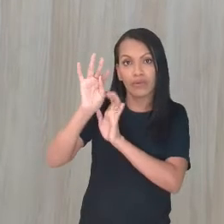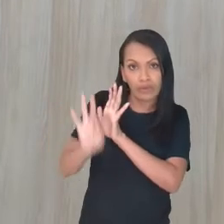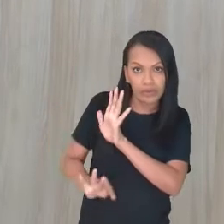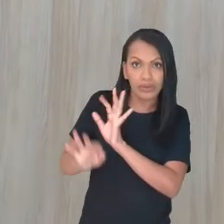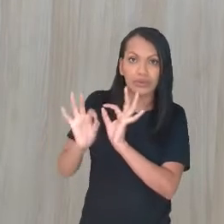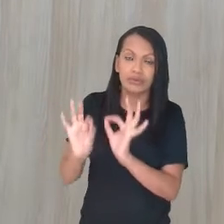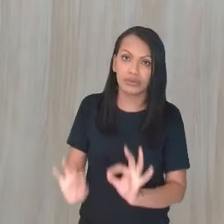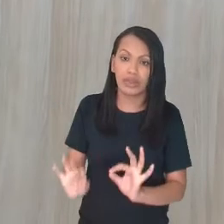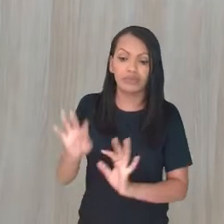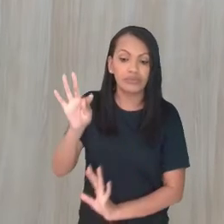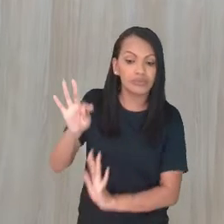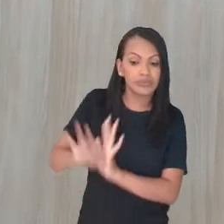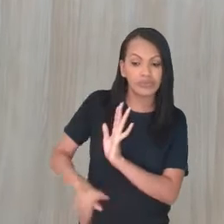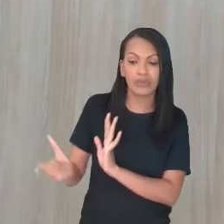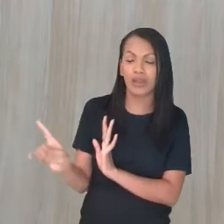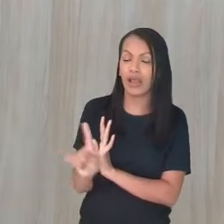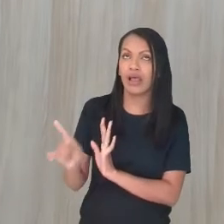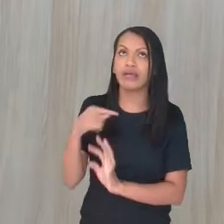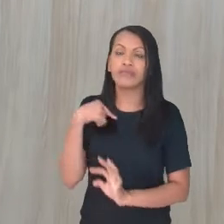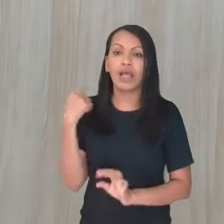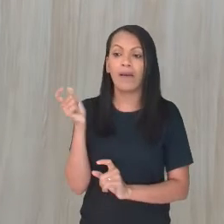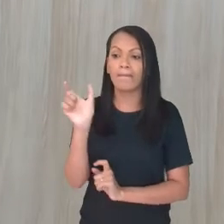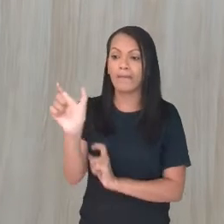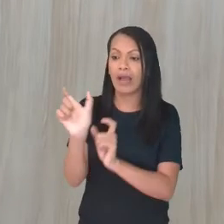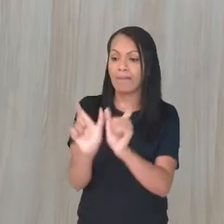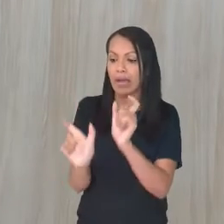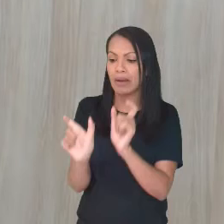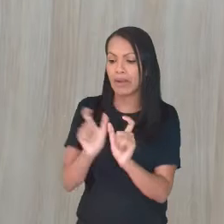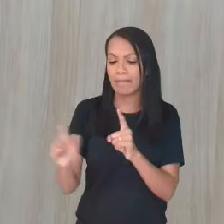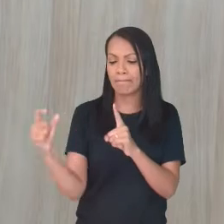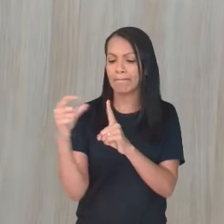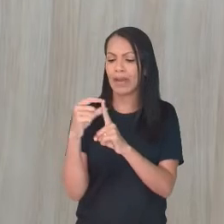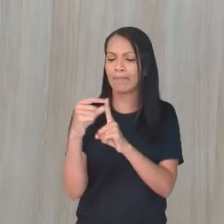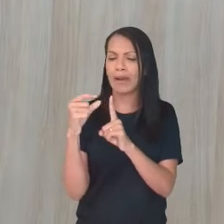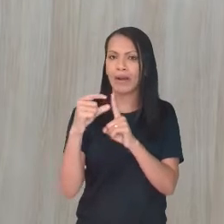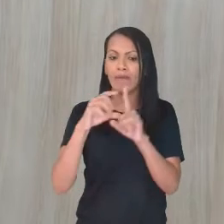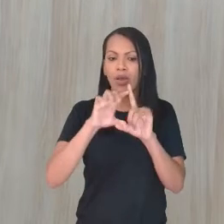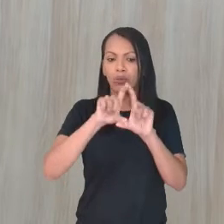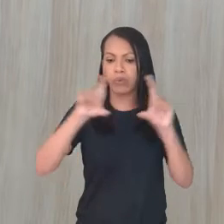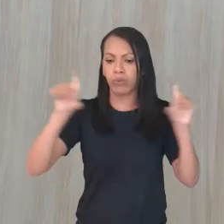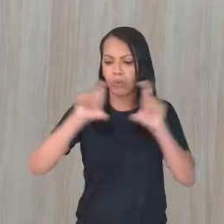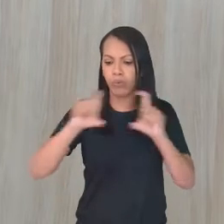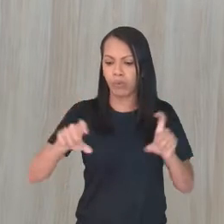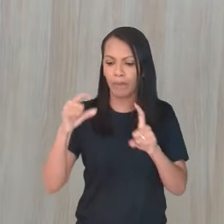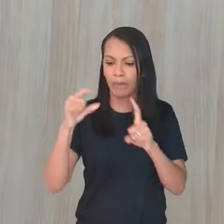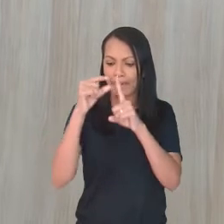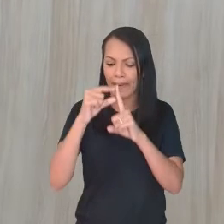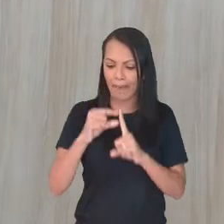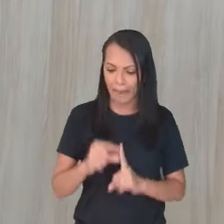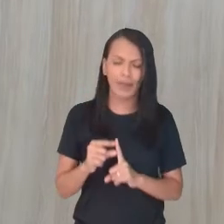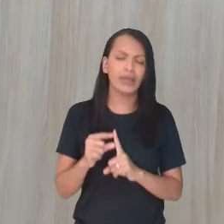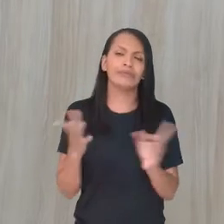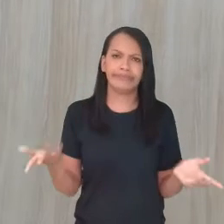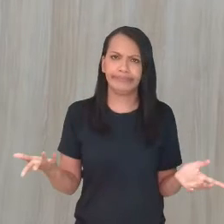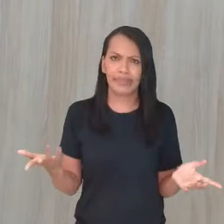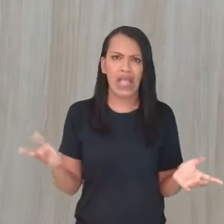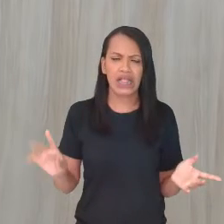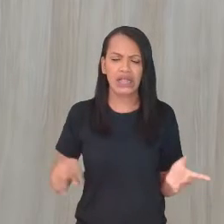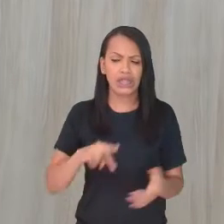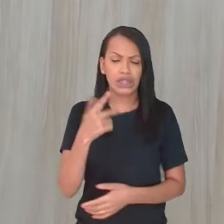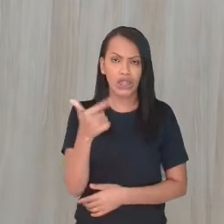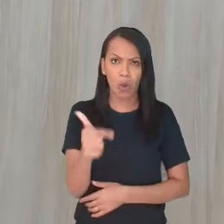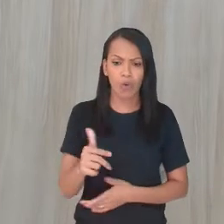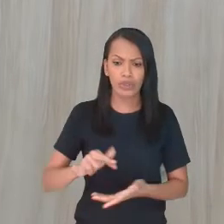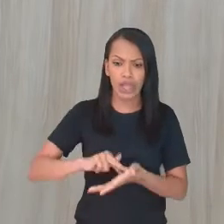Então, o texto não é um aglomerado de palavras, o texto não é um monte de palavras que não fazem sentido